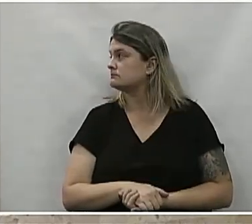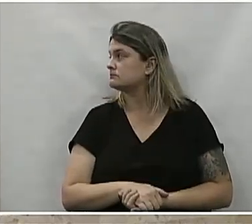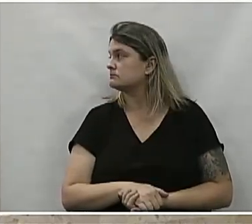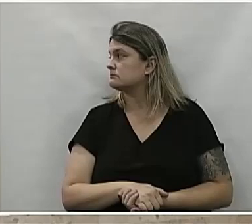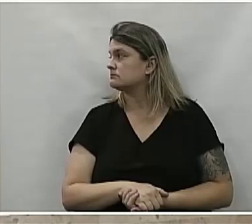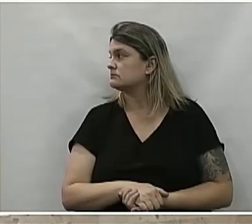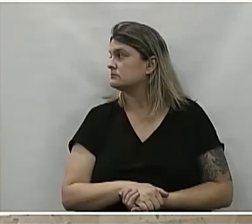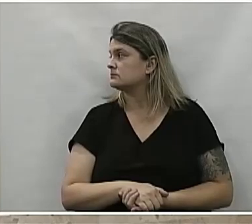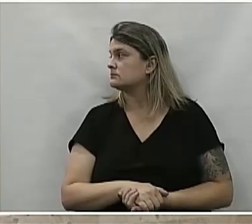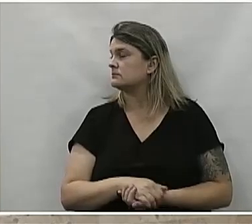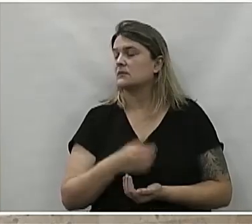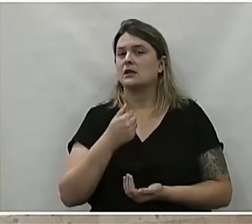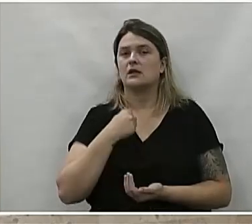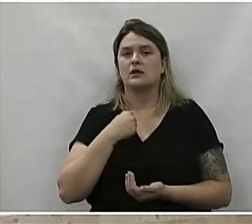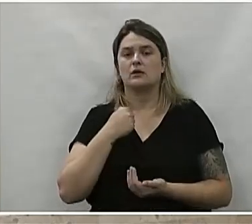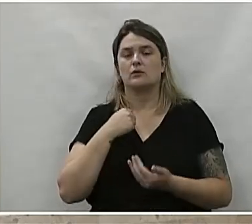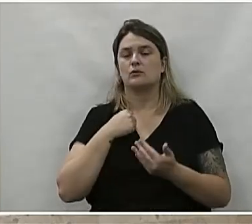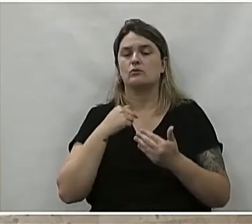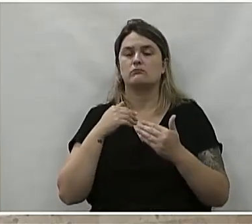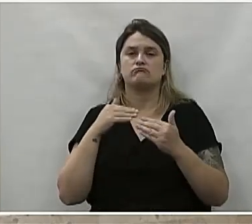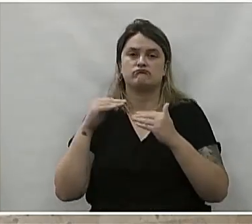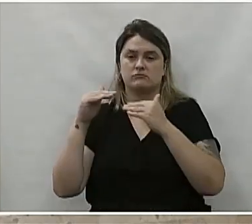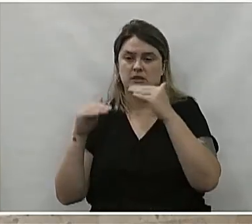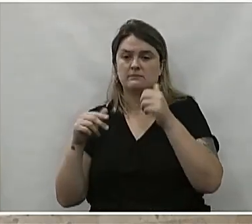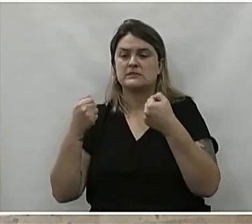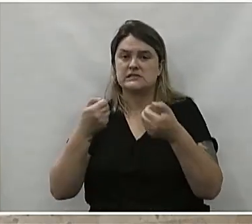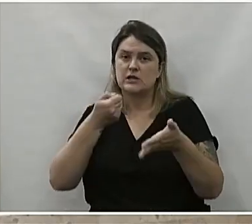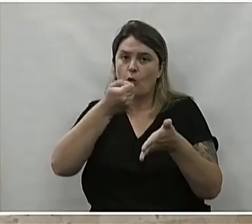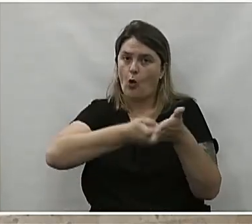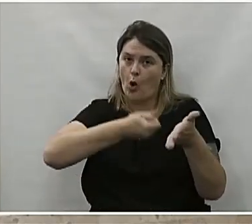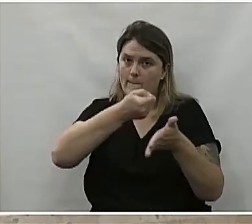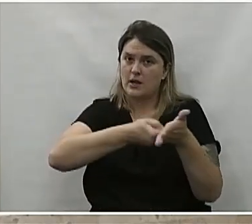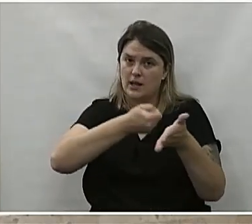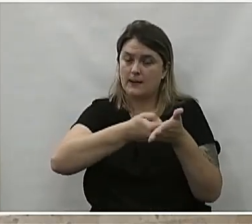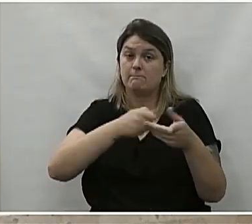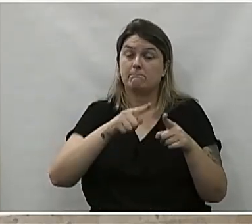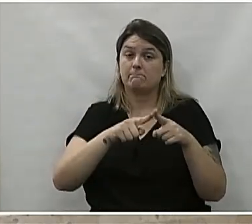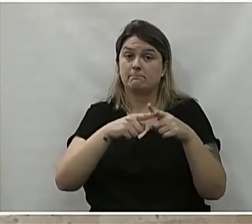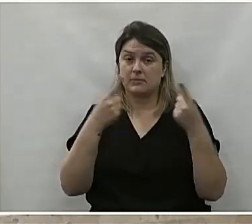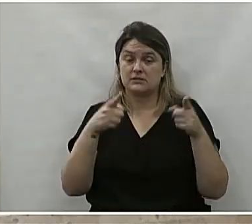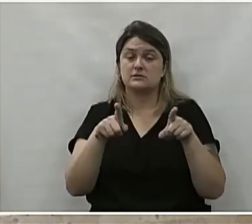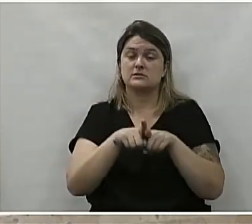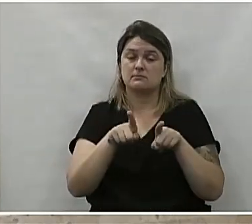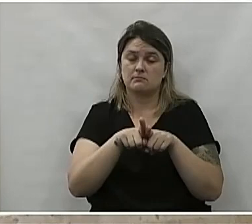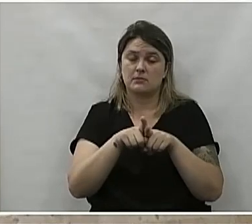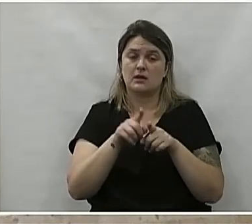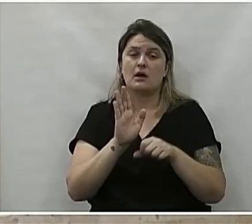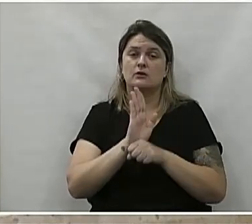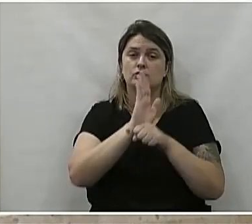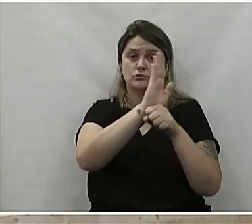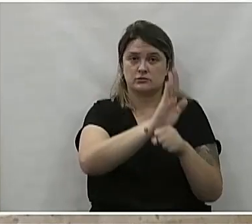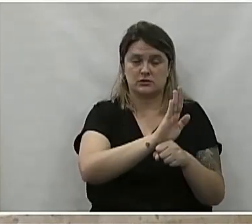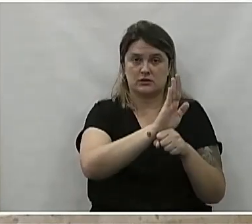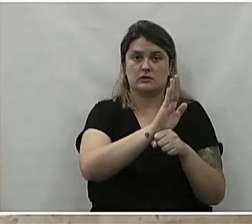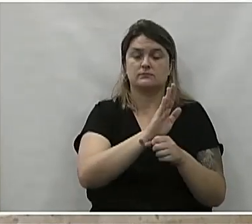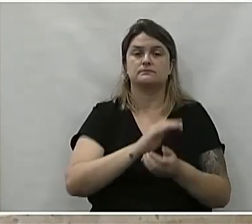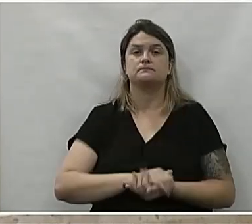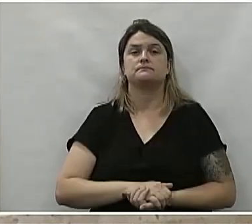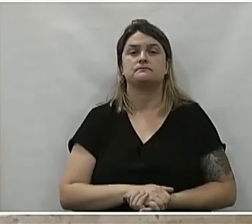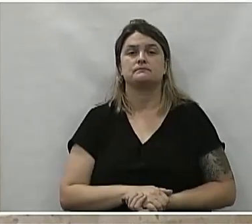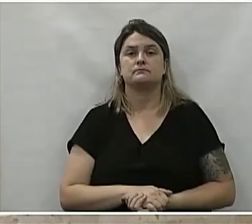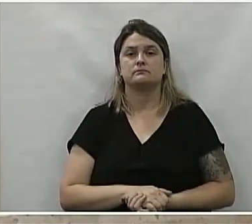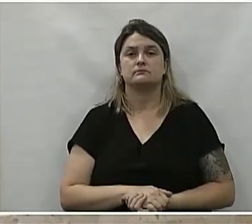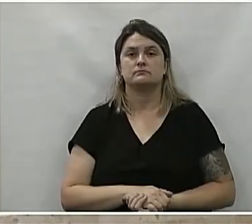Não discordo Do vereador Emerson Também Que tem que cobrar Mas a gente tem que Estar dando A nossa parcela De contribuição Também